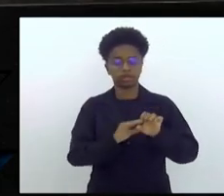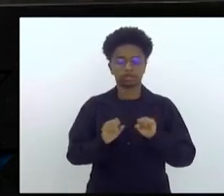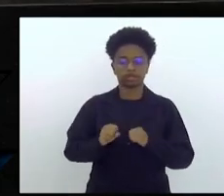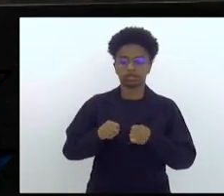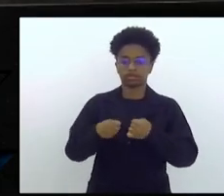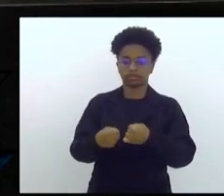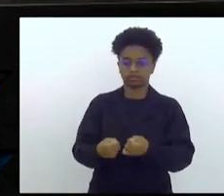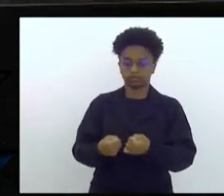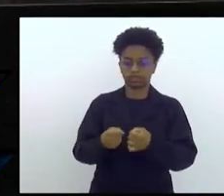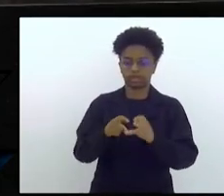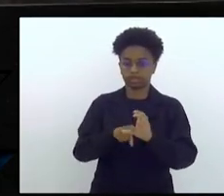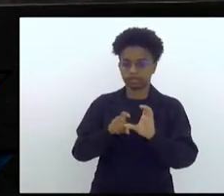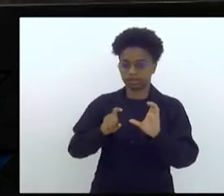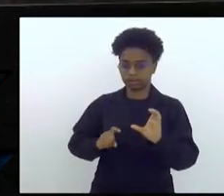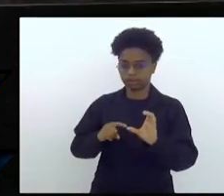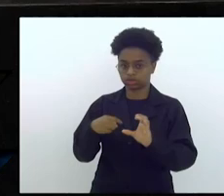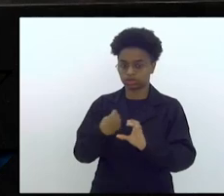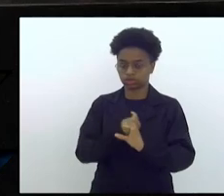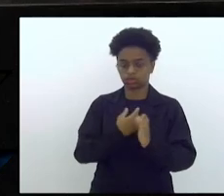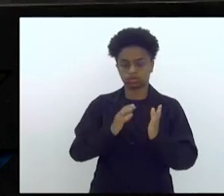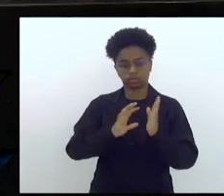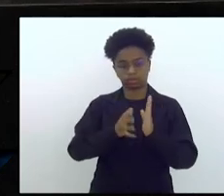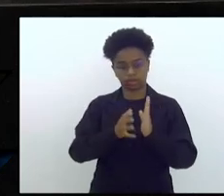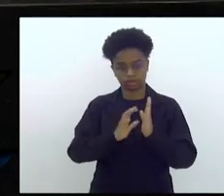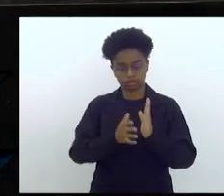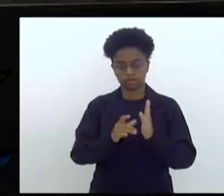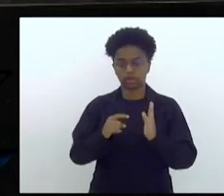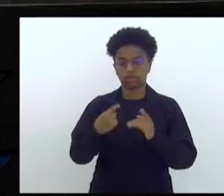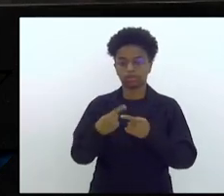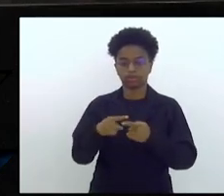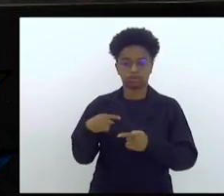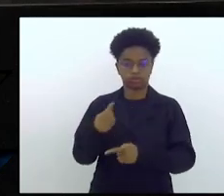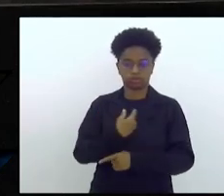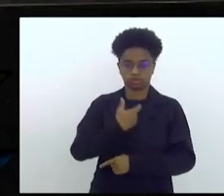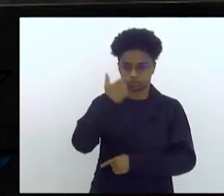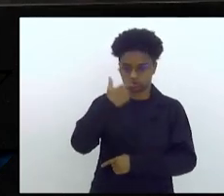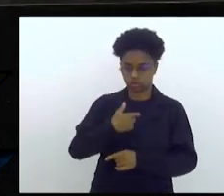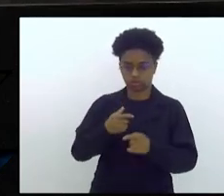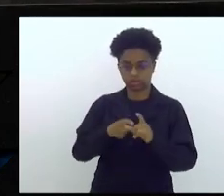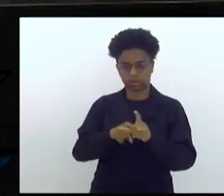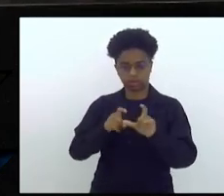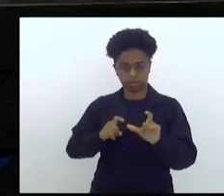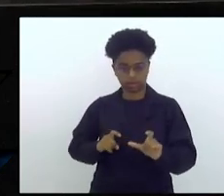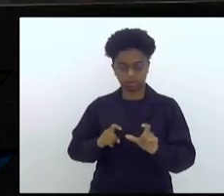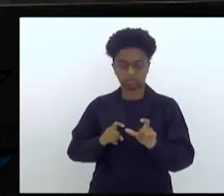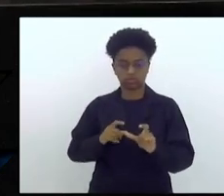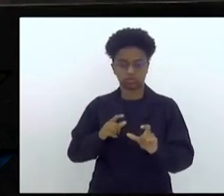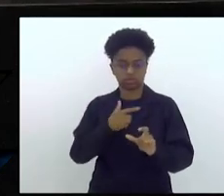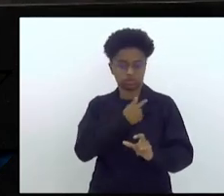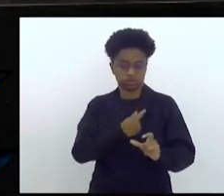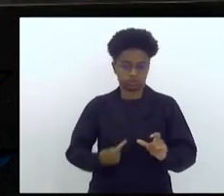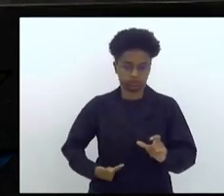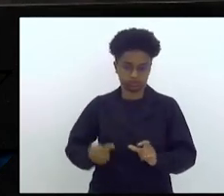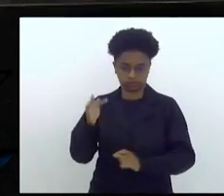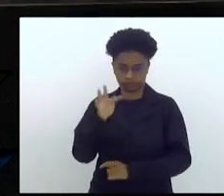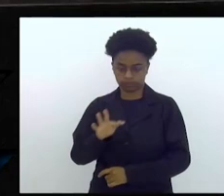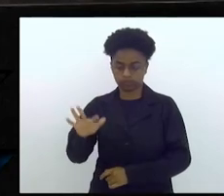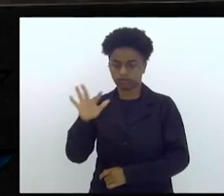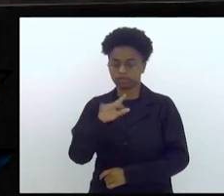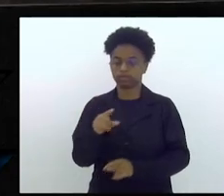a independência do nosso partido que é um partido independente frente ao governo federal e que tenha